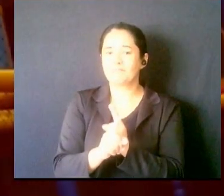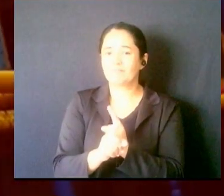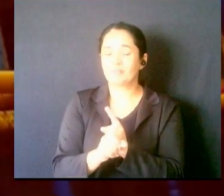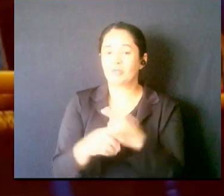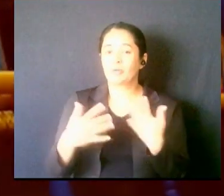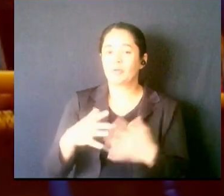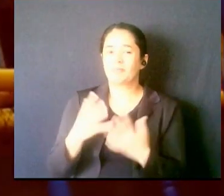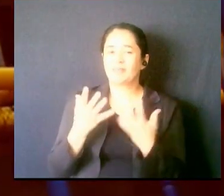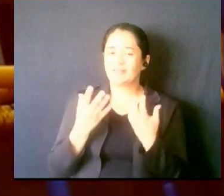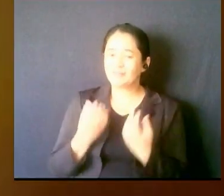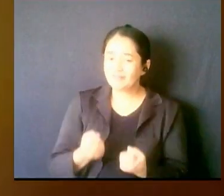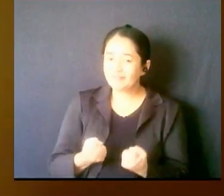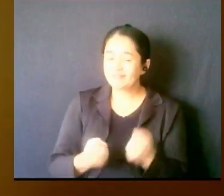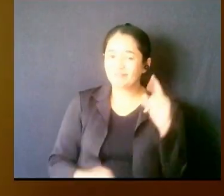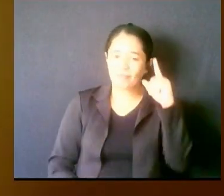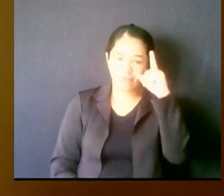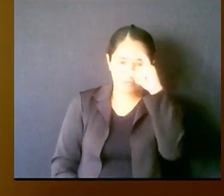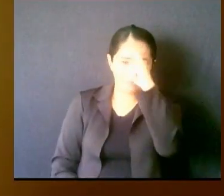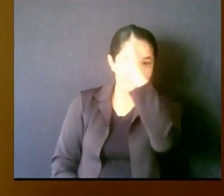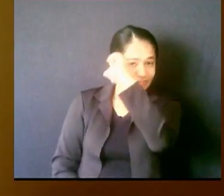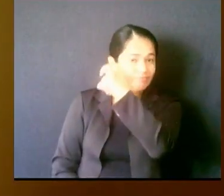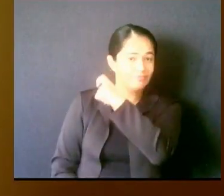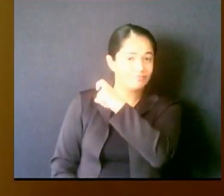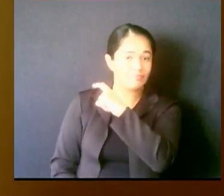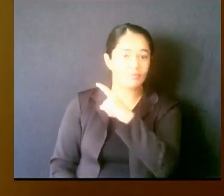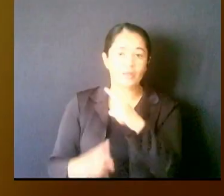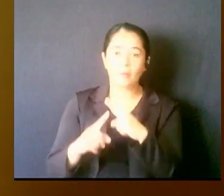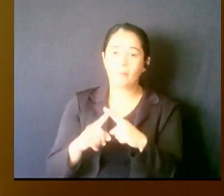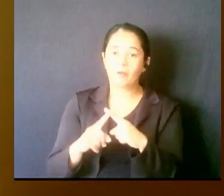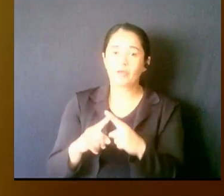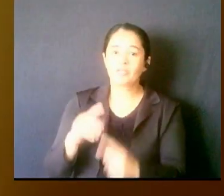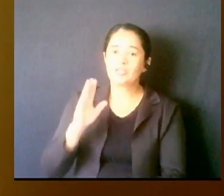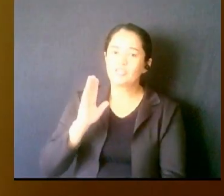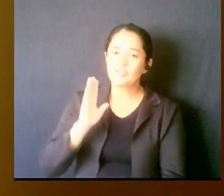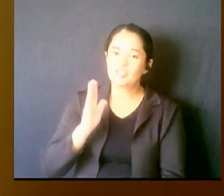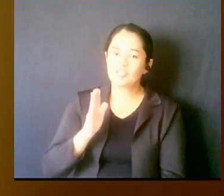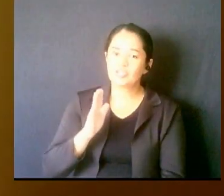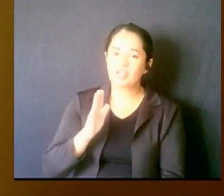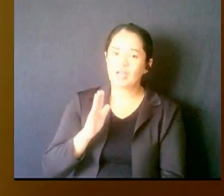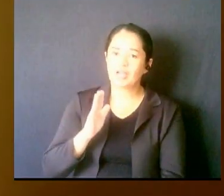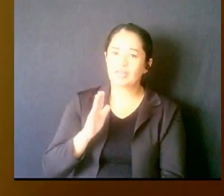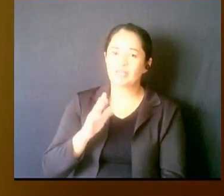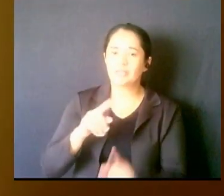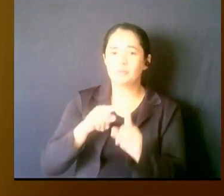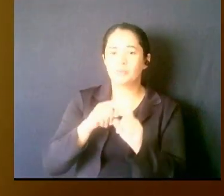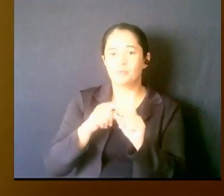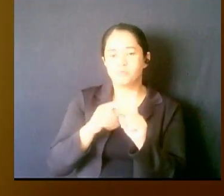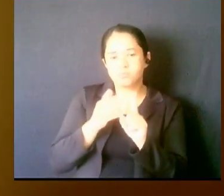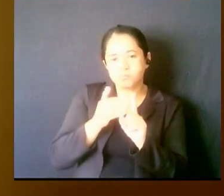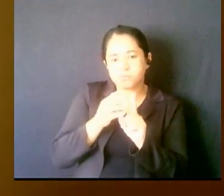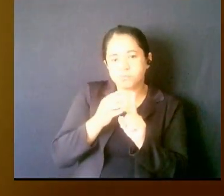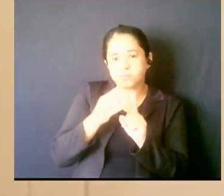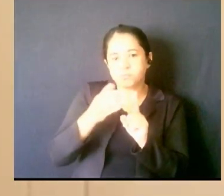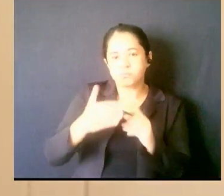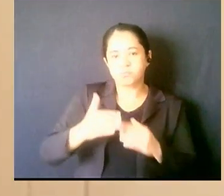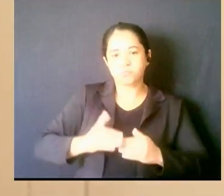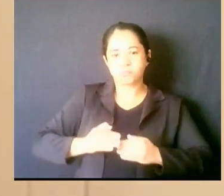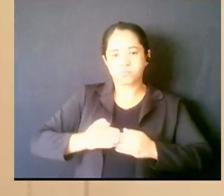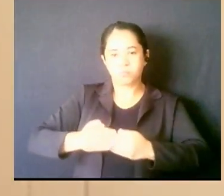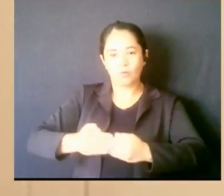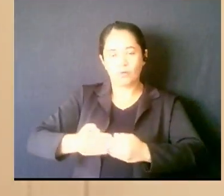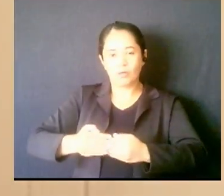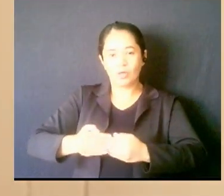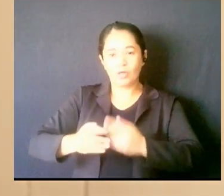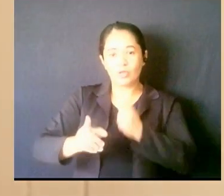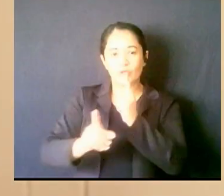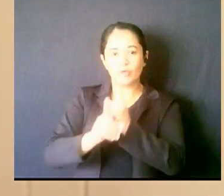difícil, porque já tinha passado já uma parte da gestação. Então, quando eu descobri e